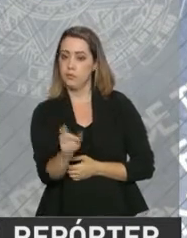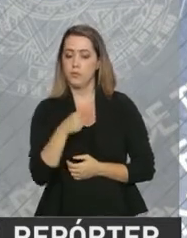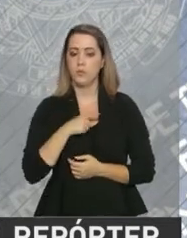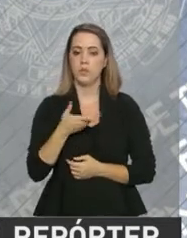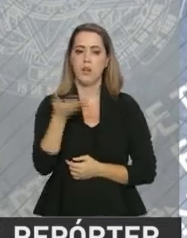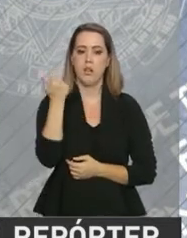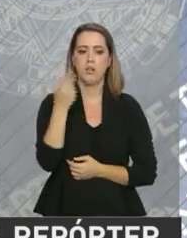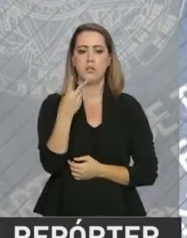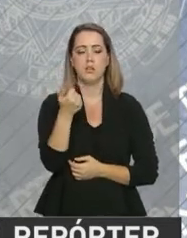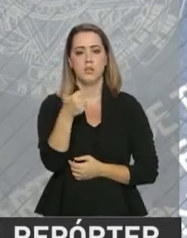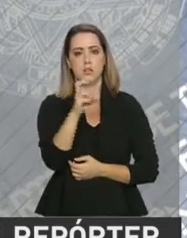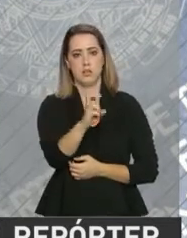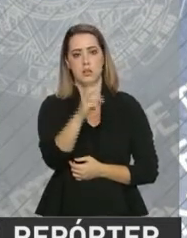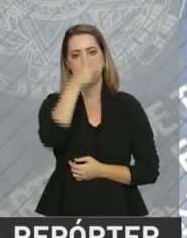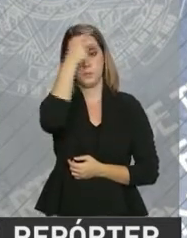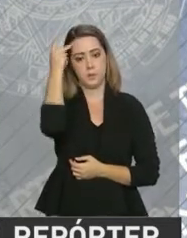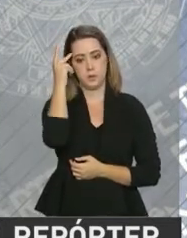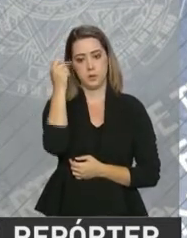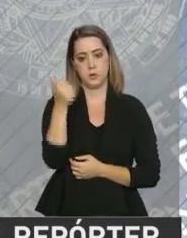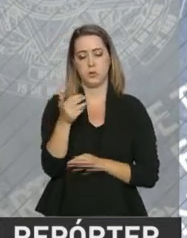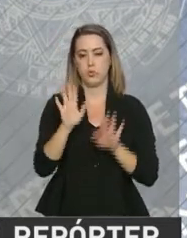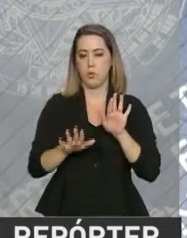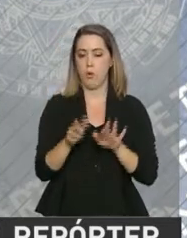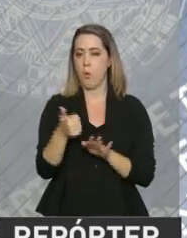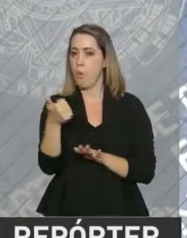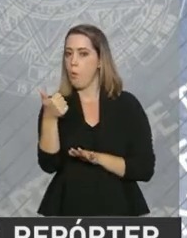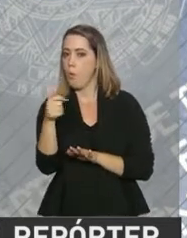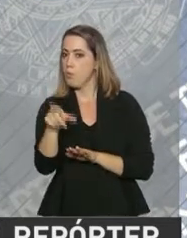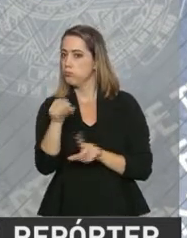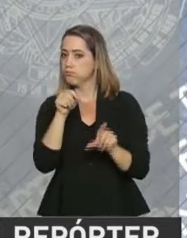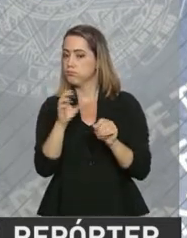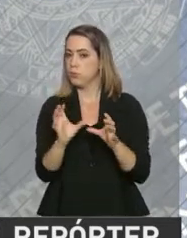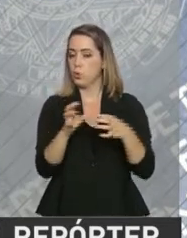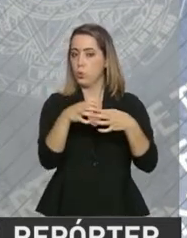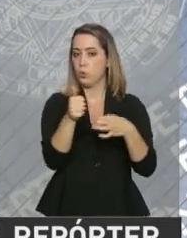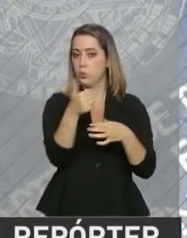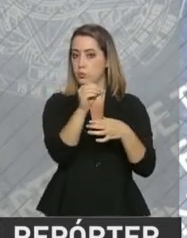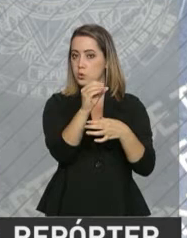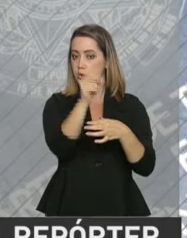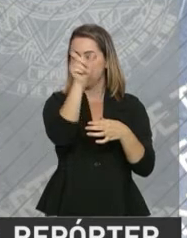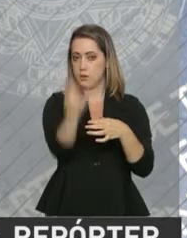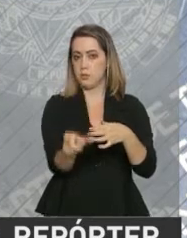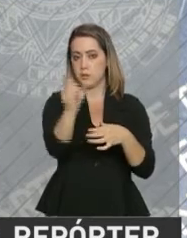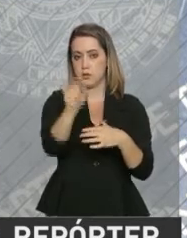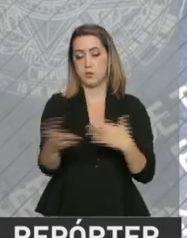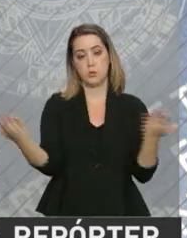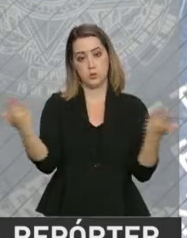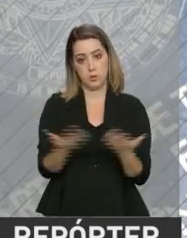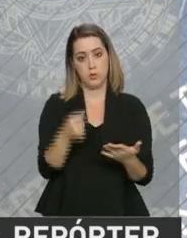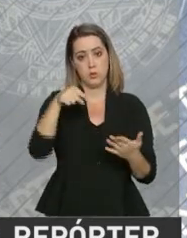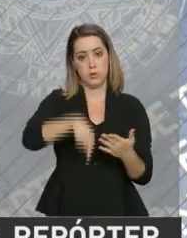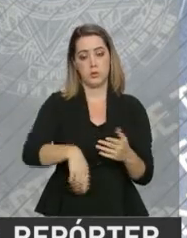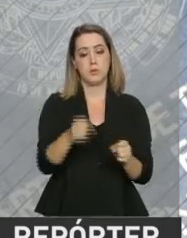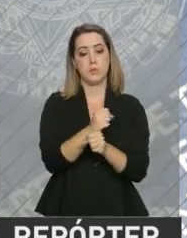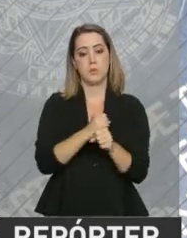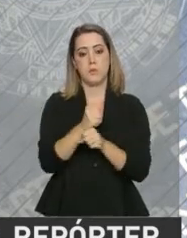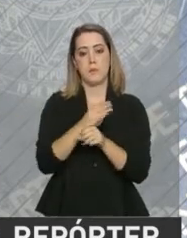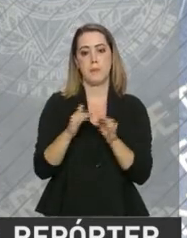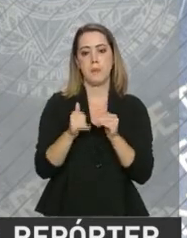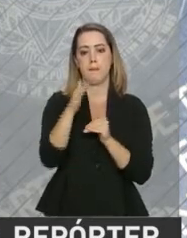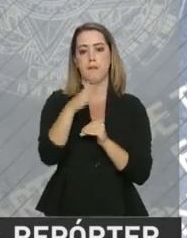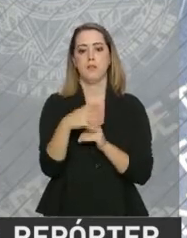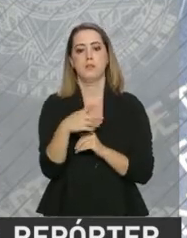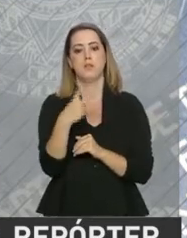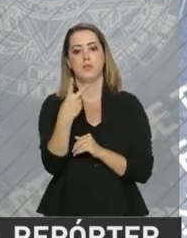eram 15 aposentados para cada 100 brasileiros em condições de trabalhar em 2015 esse número subiu para